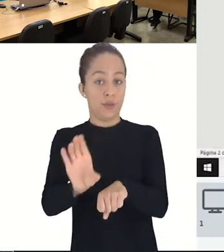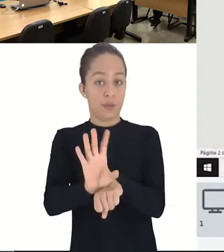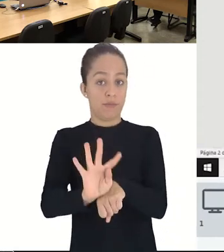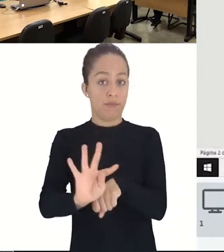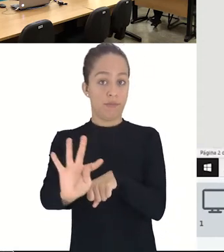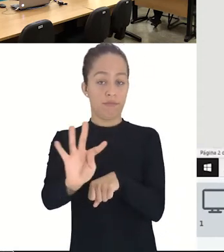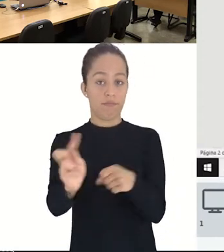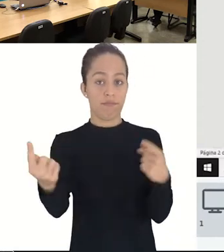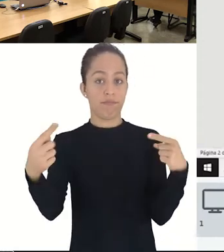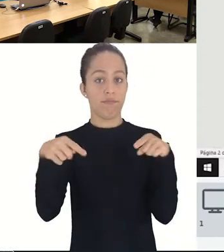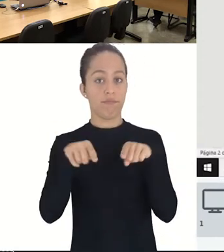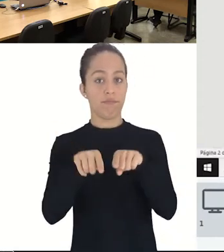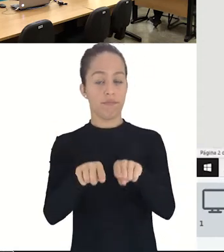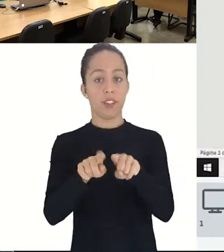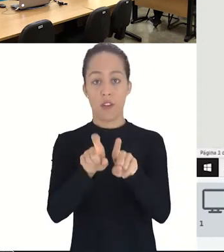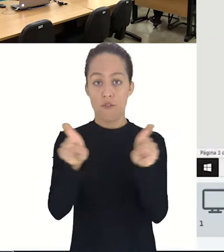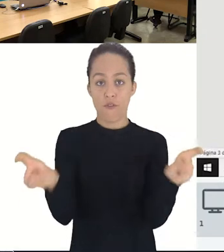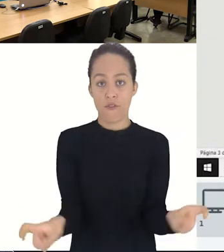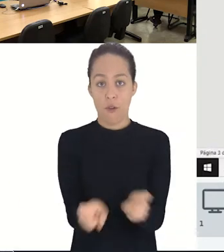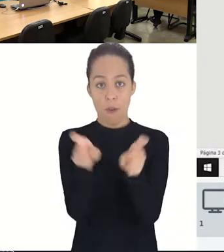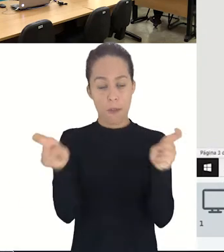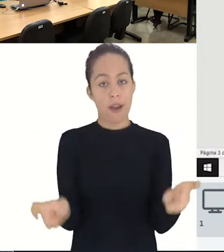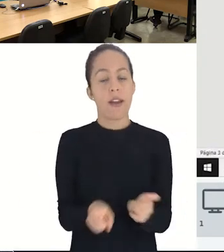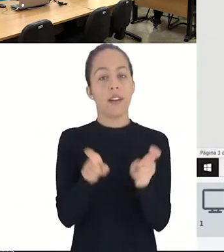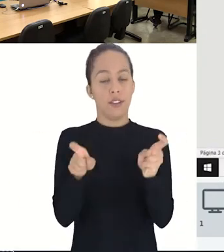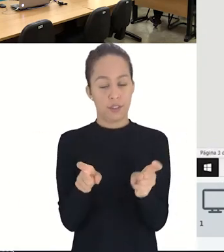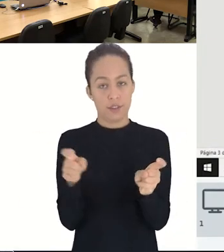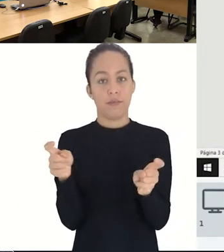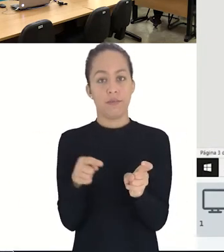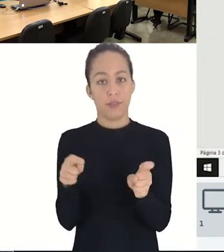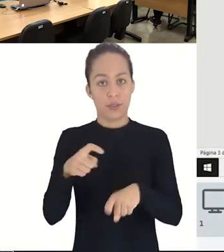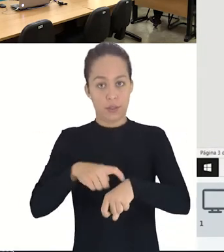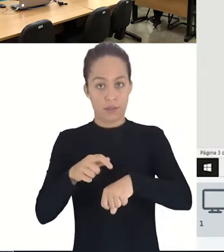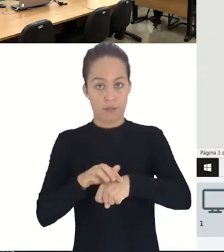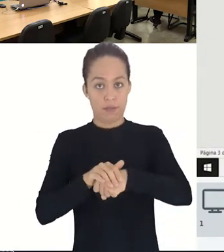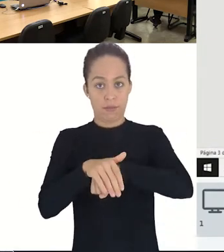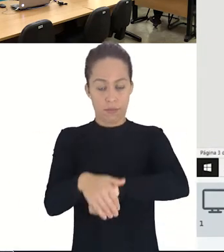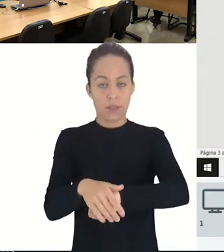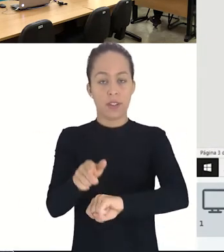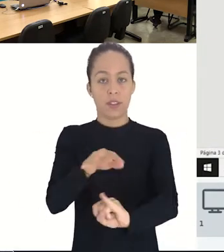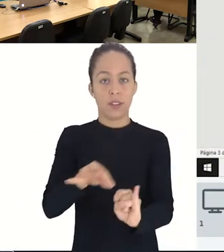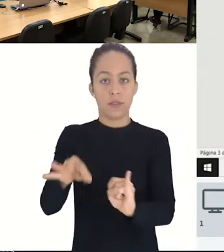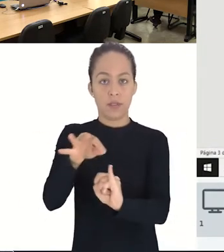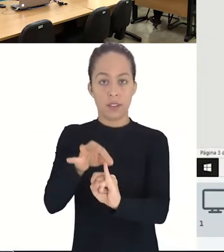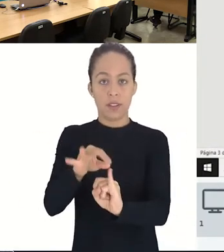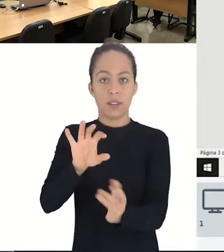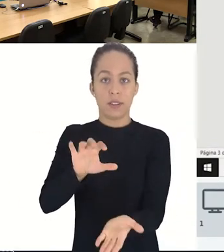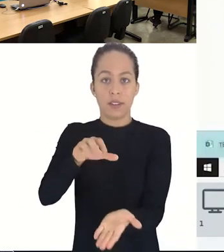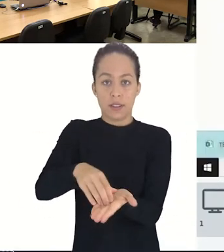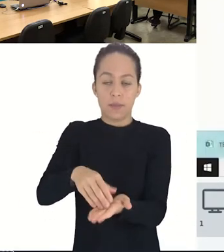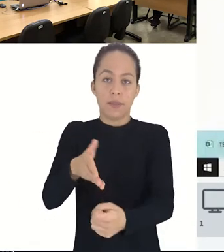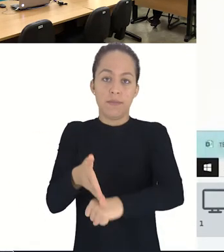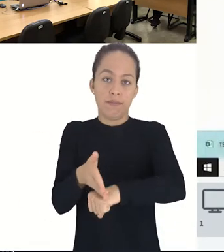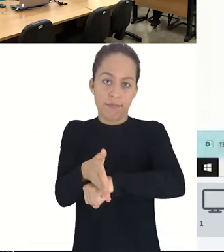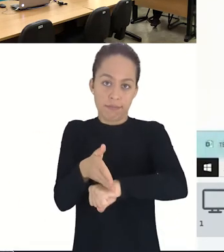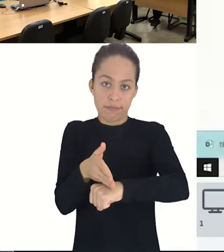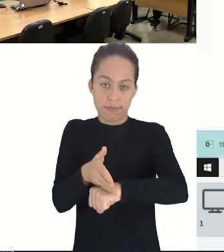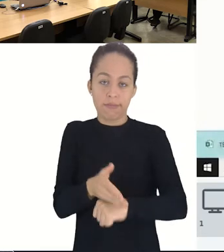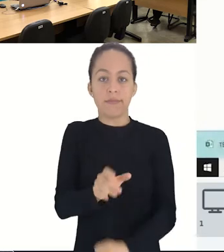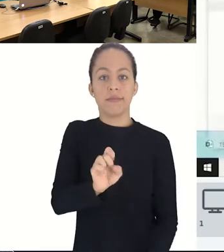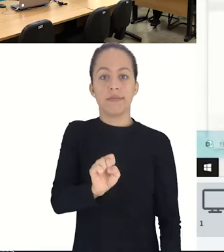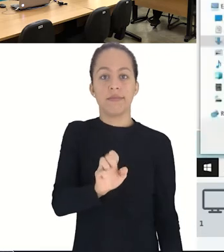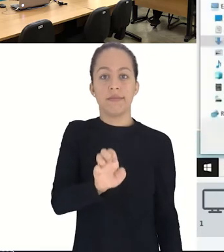O próximo curso é o curso técnico concomitante em informática noturno do Campus Serra.